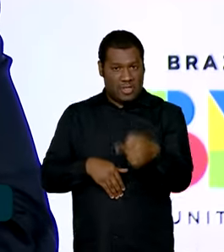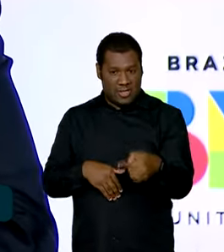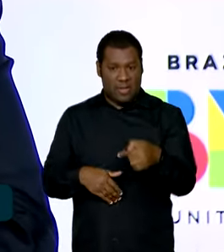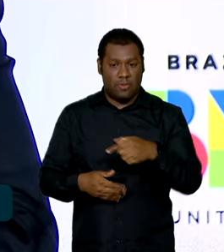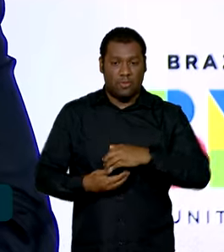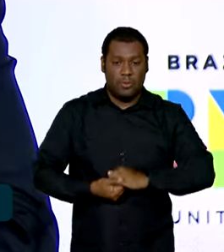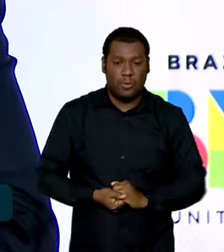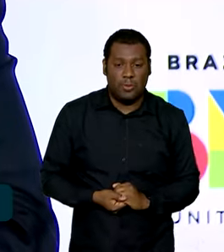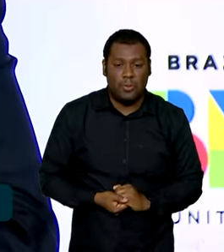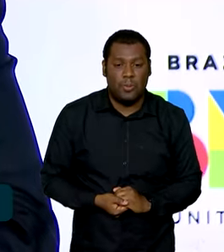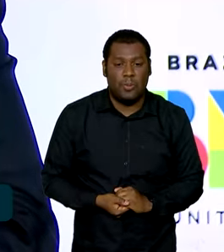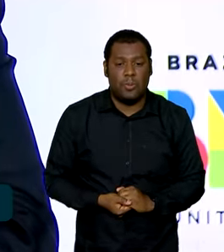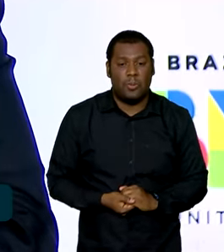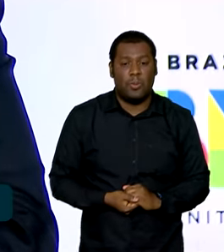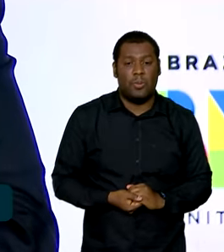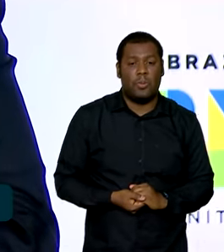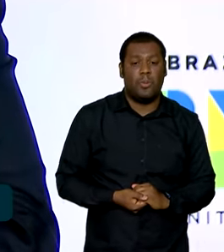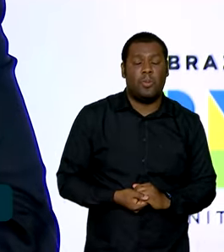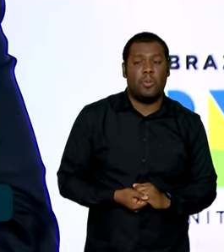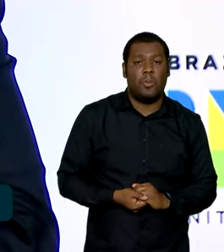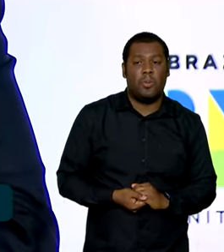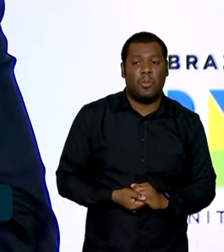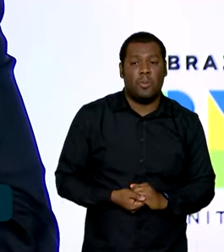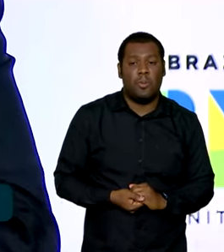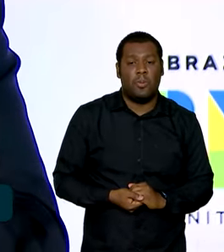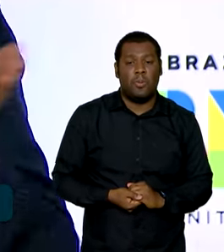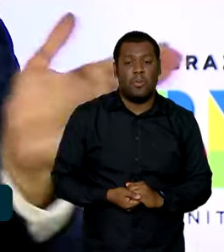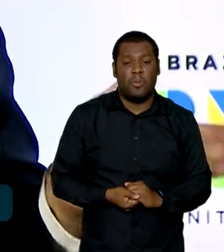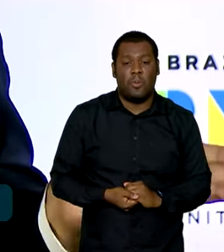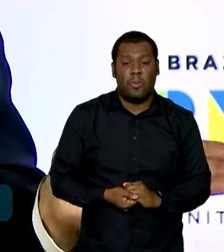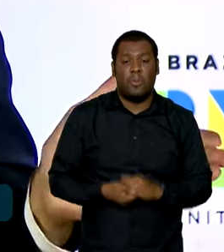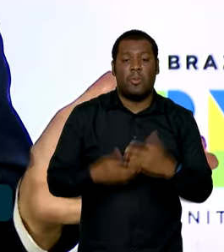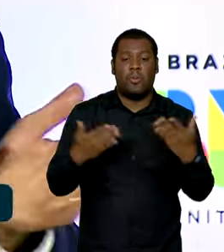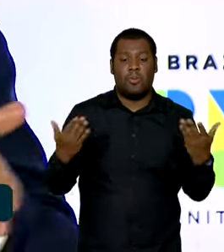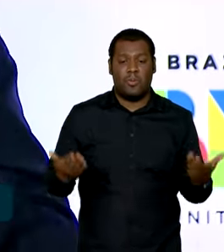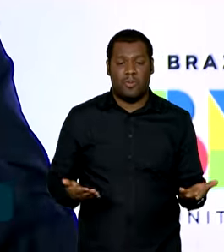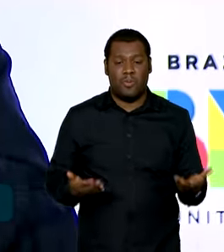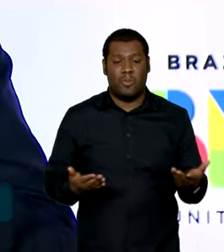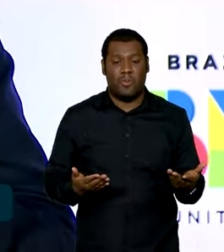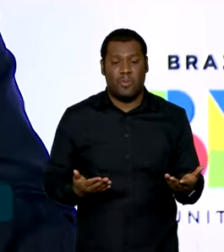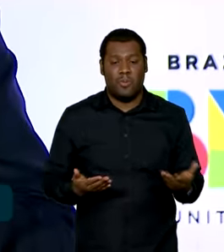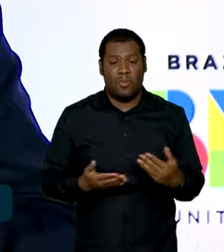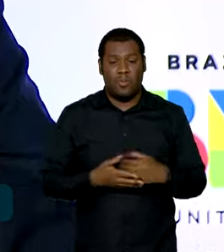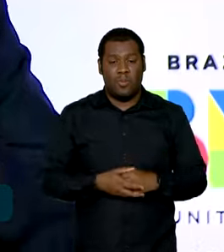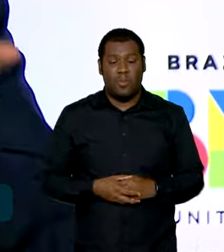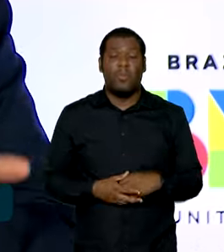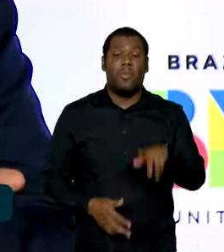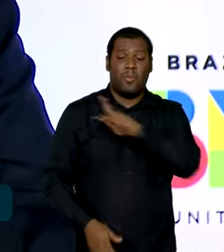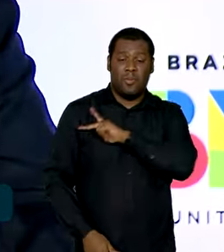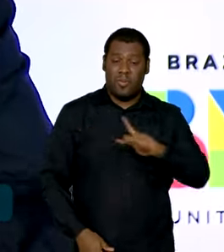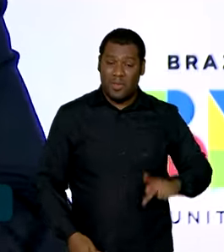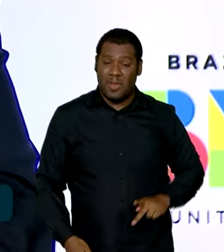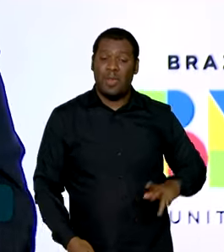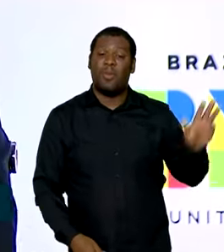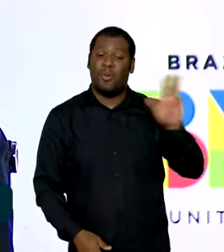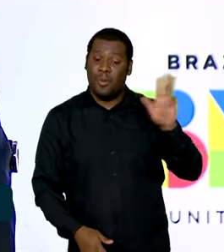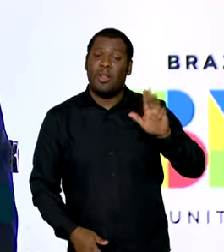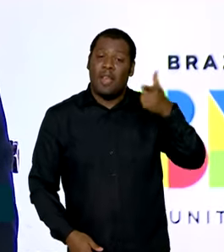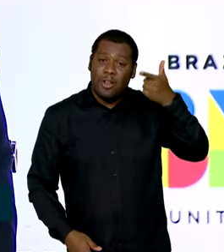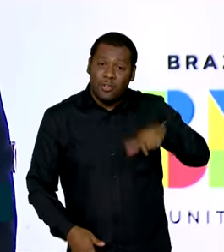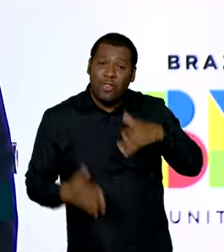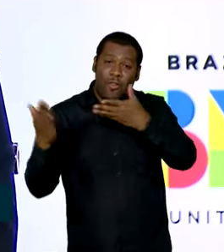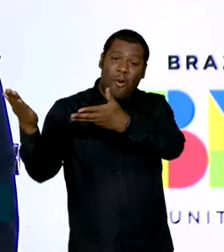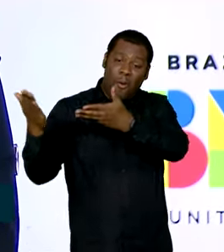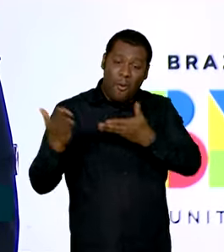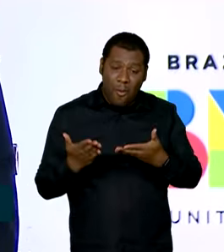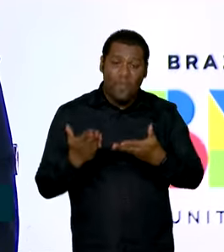presidente Lula. Isso, esse ano que passou, o presidente Lula foi mais uma vez convidado para a